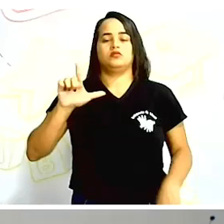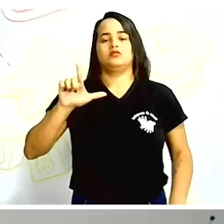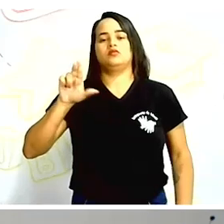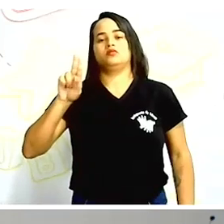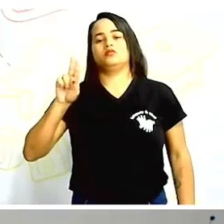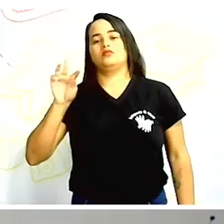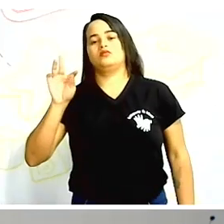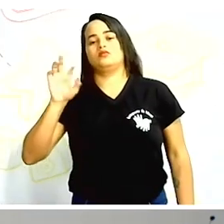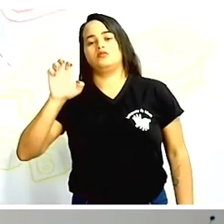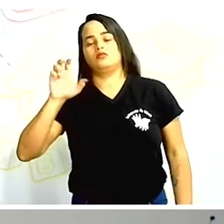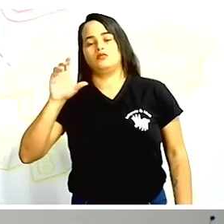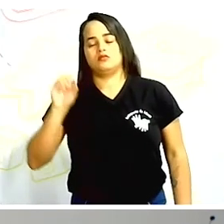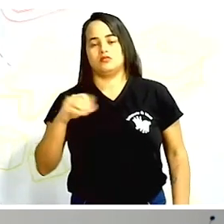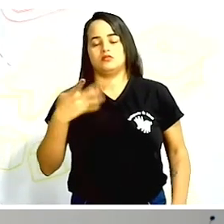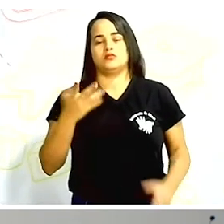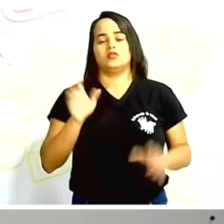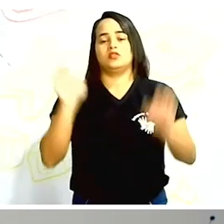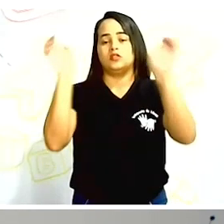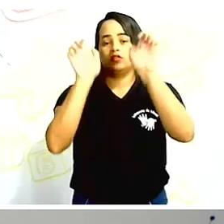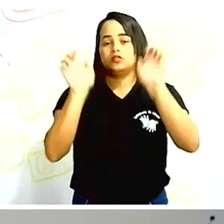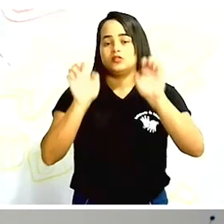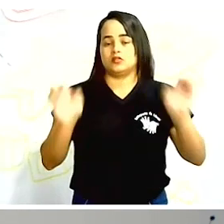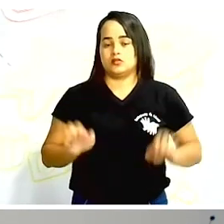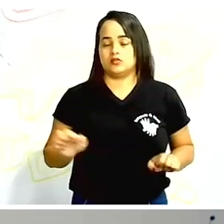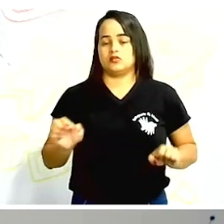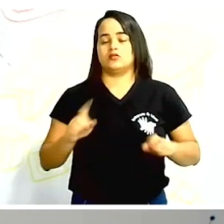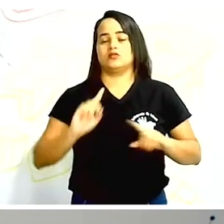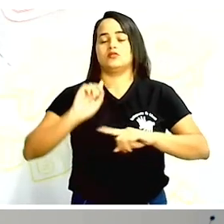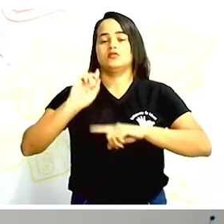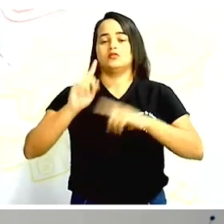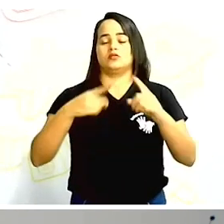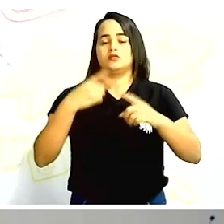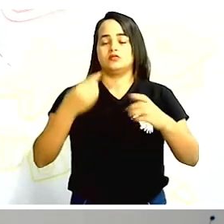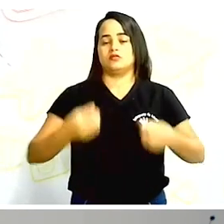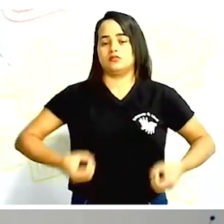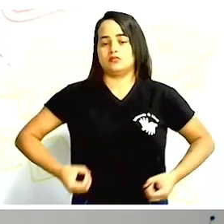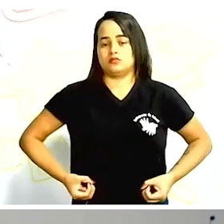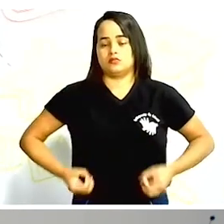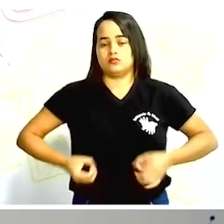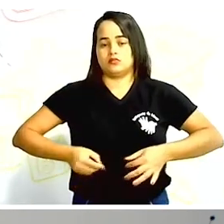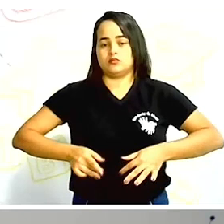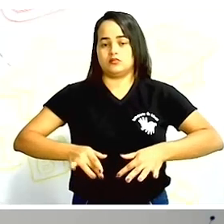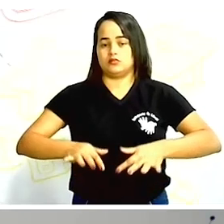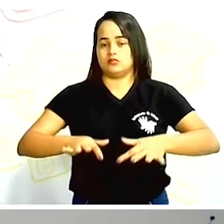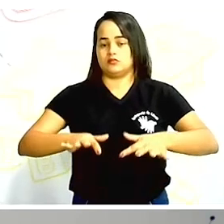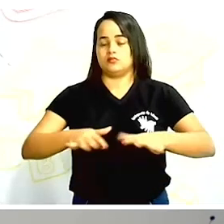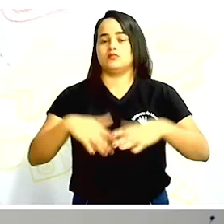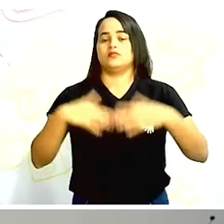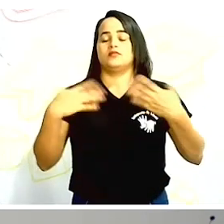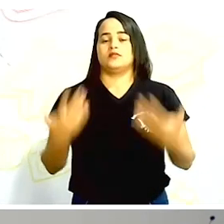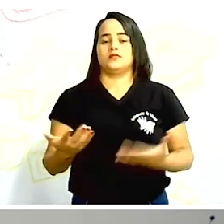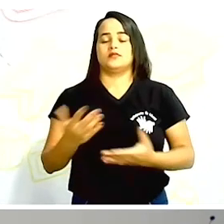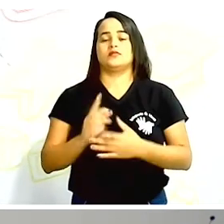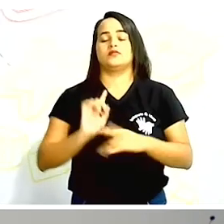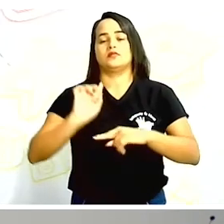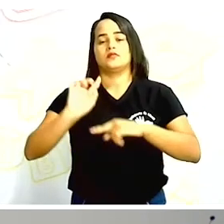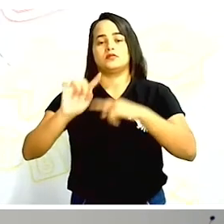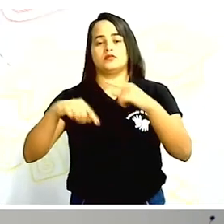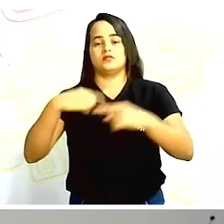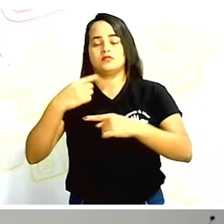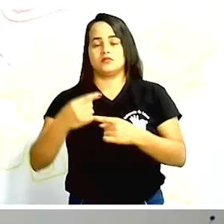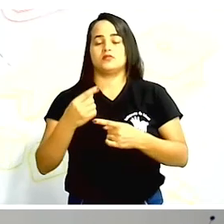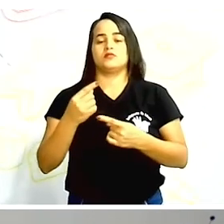estrutura que se forma depois que o óvulo é liberado no ovário. Então, sendo posteriormente, vai